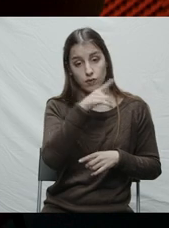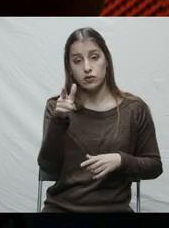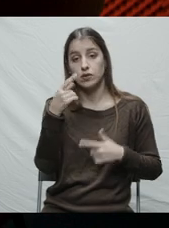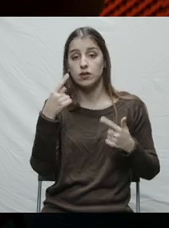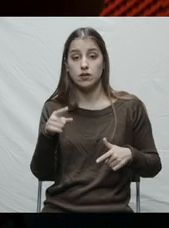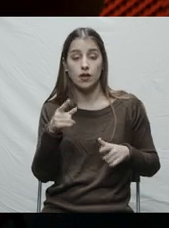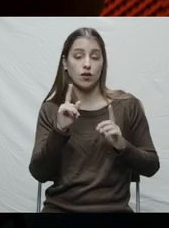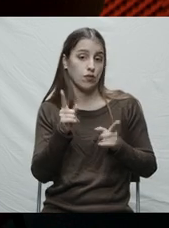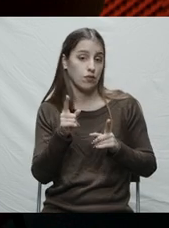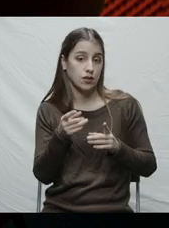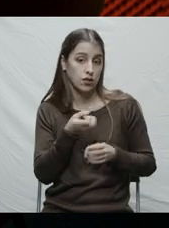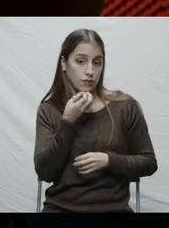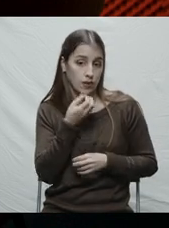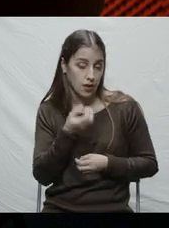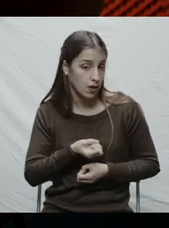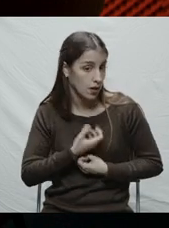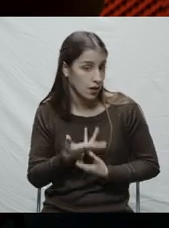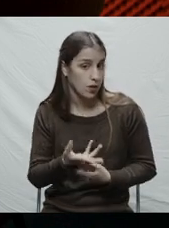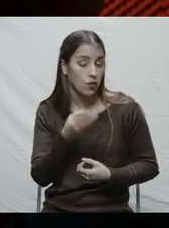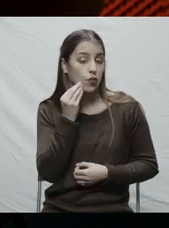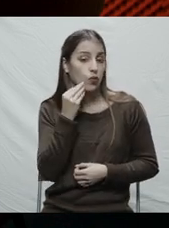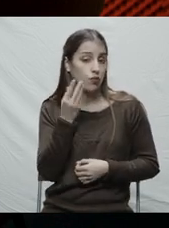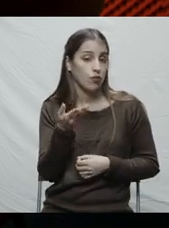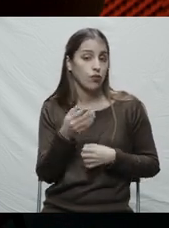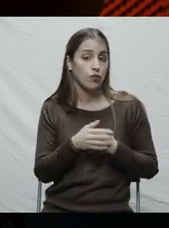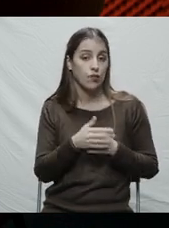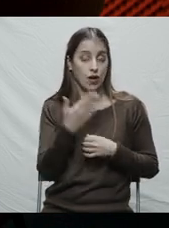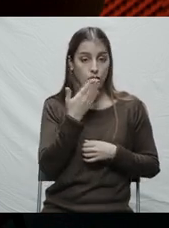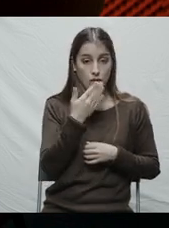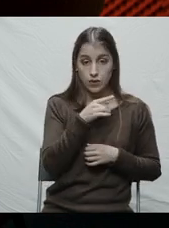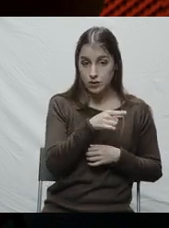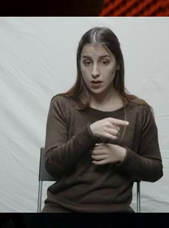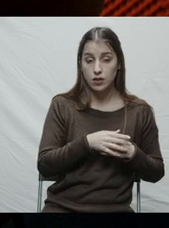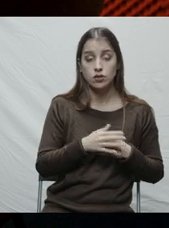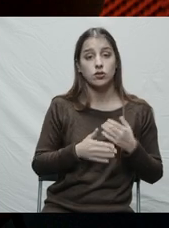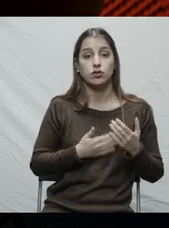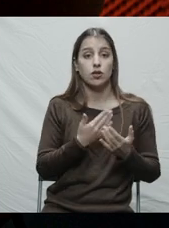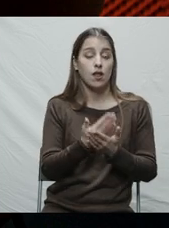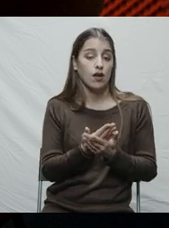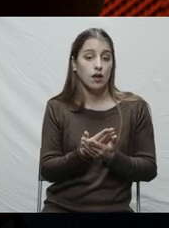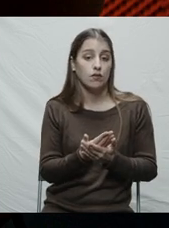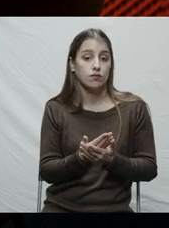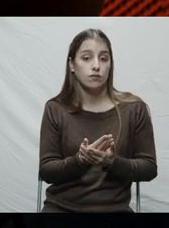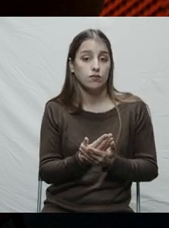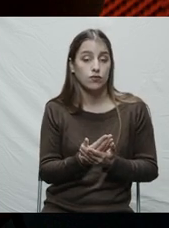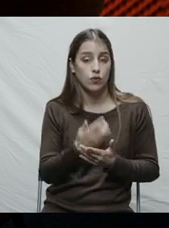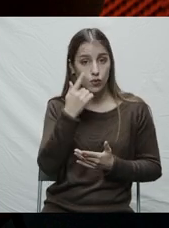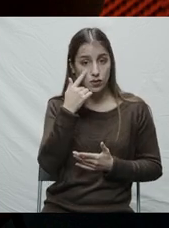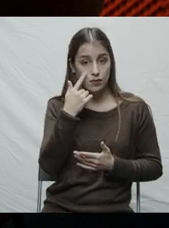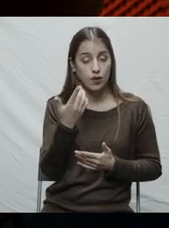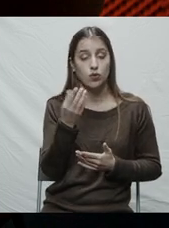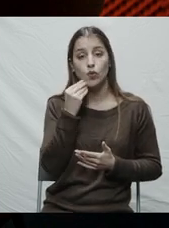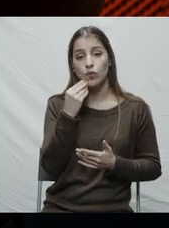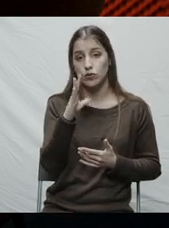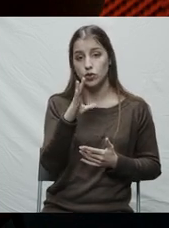lado de endereçar a outro, ou trazer para outros, para estas aulas que dão a outros corpos, este